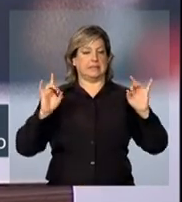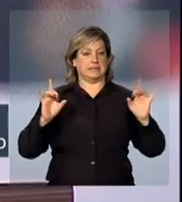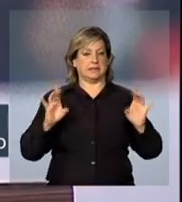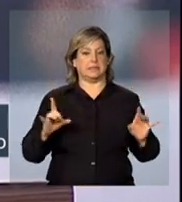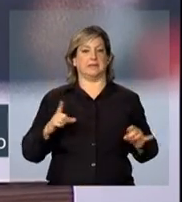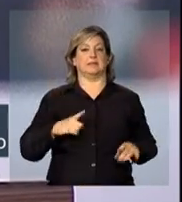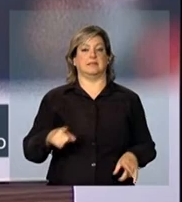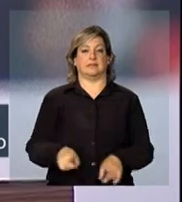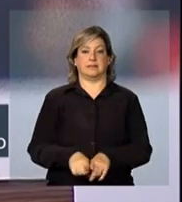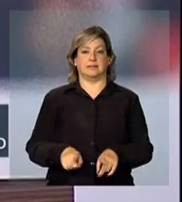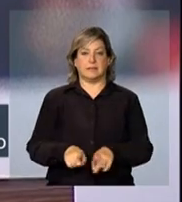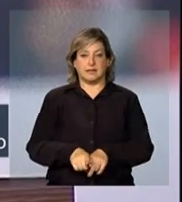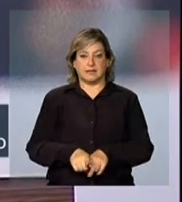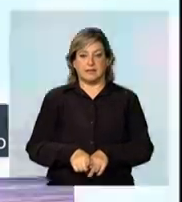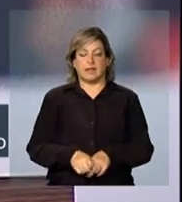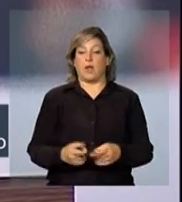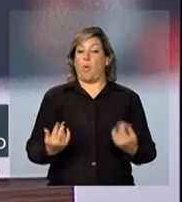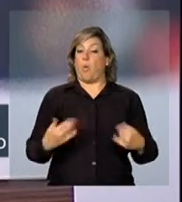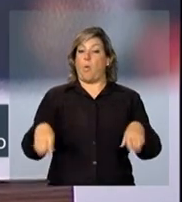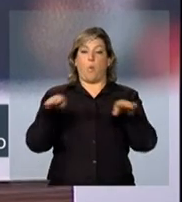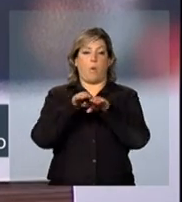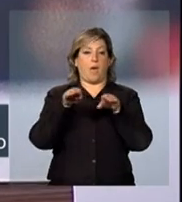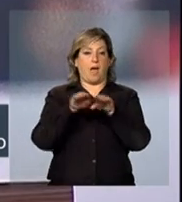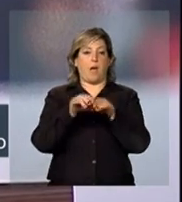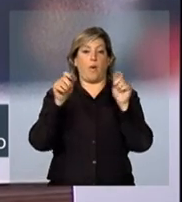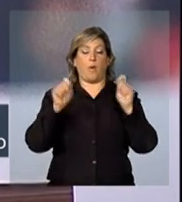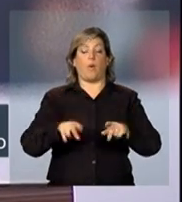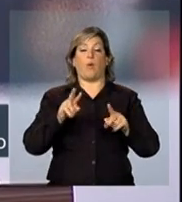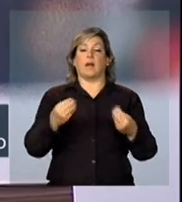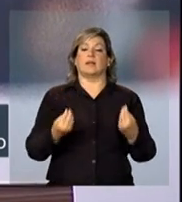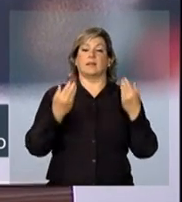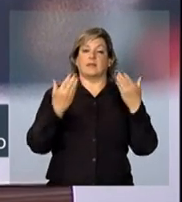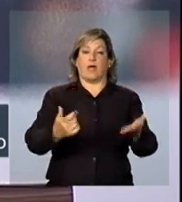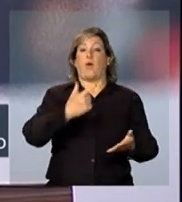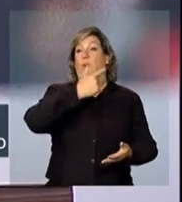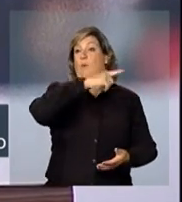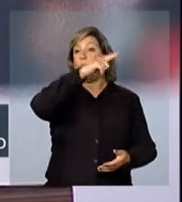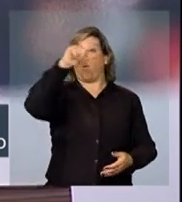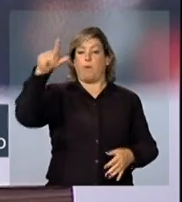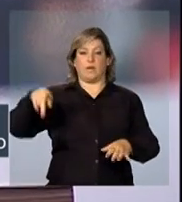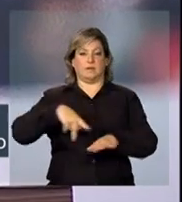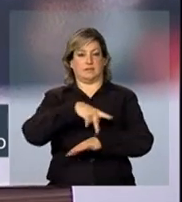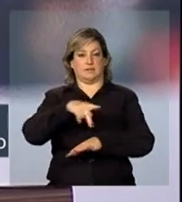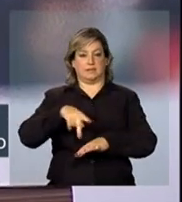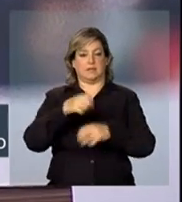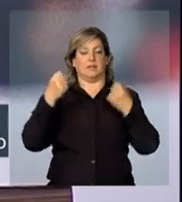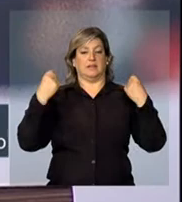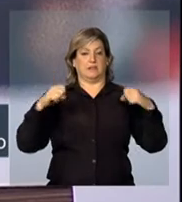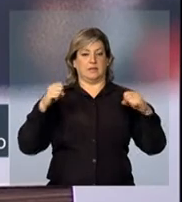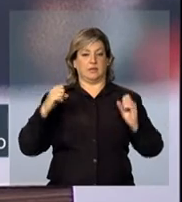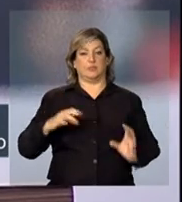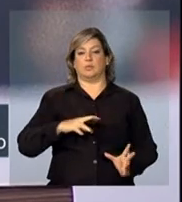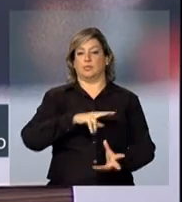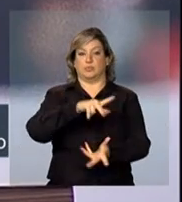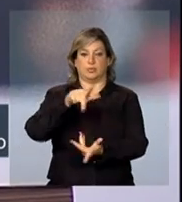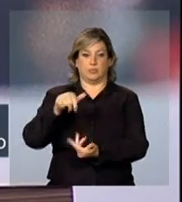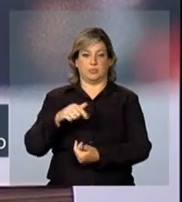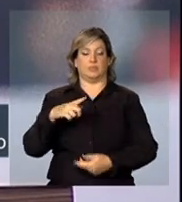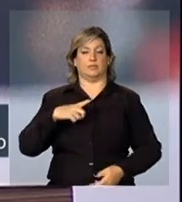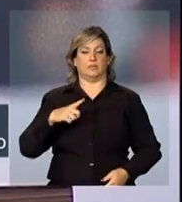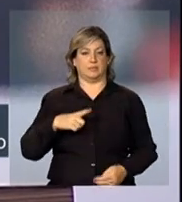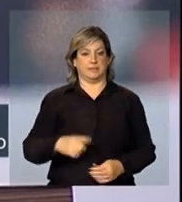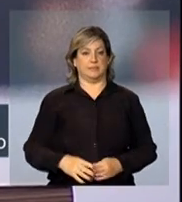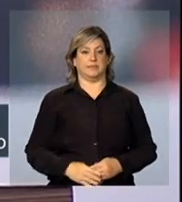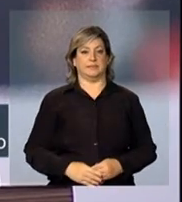em treinamento nas mesmas condições que são oferecidas pelas grandes instalações esportivas das grandes competições